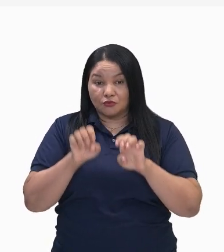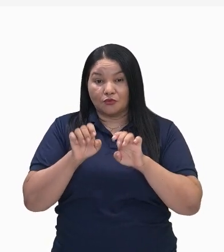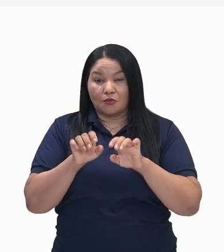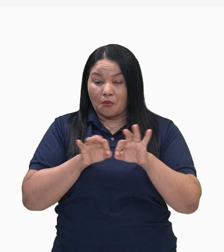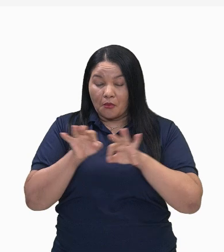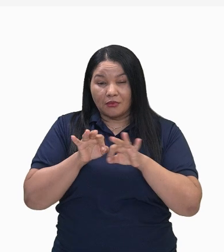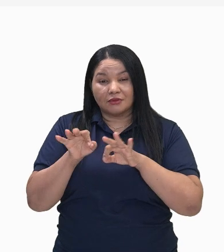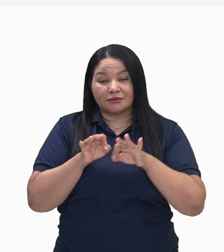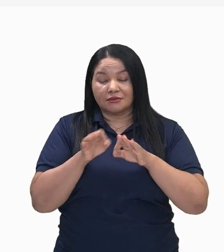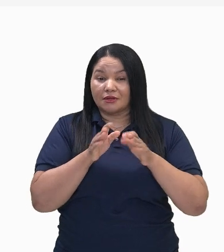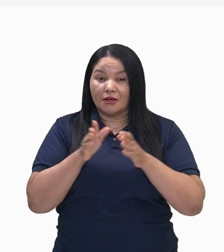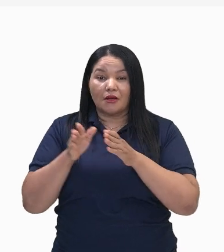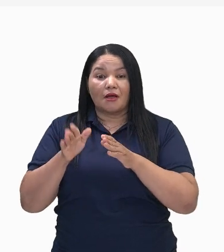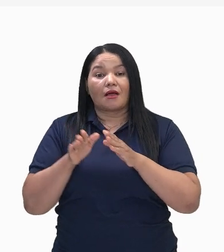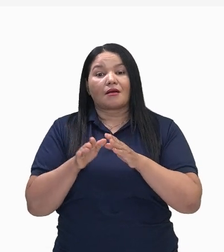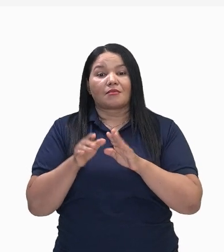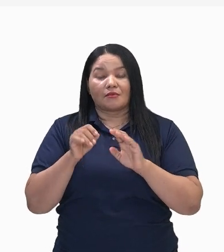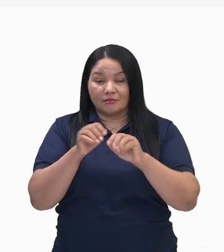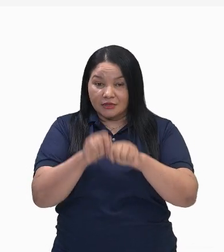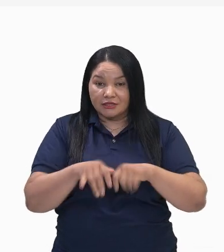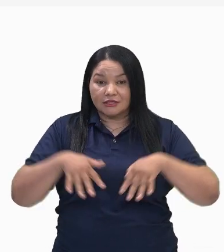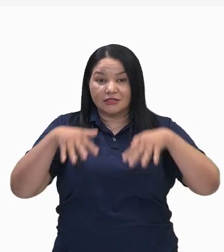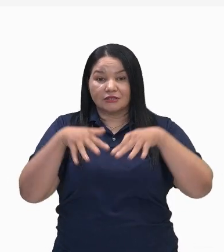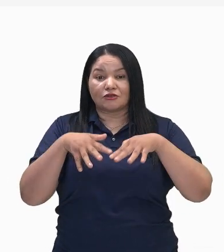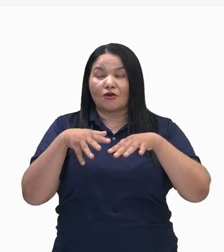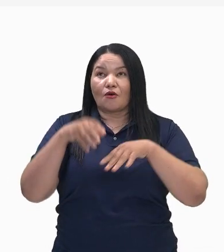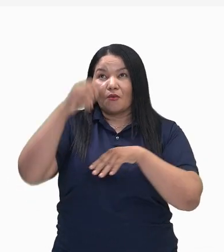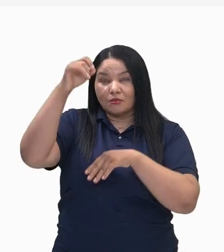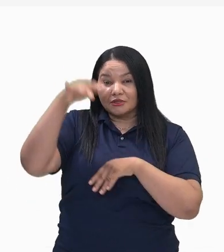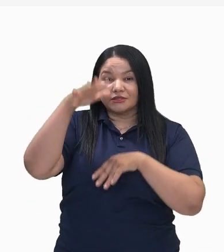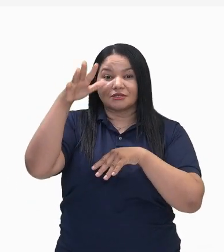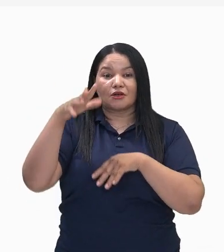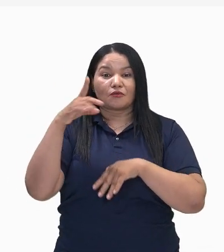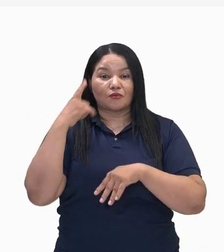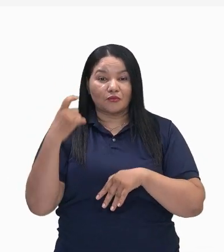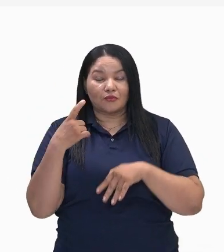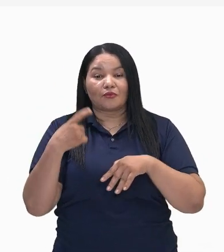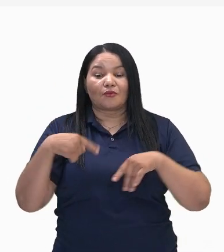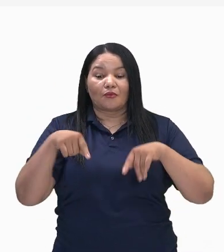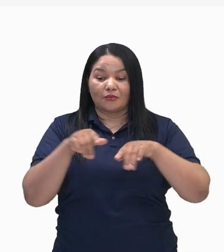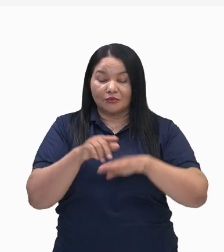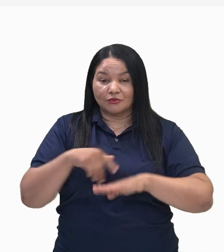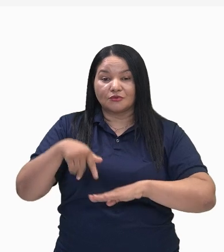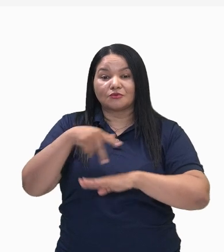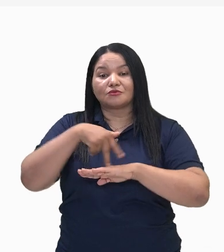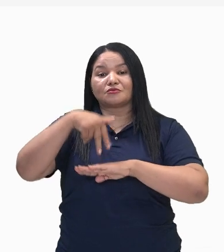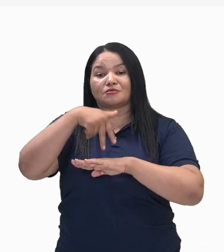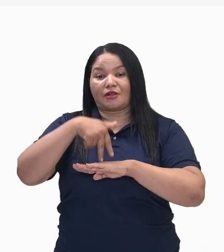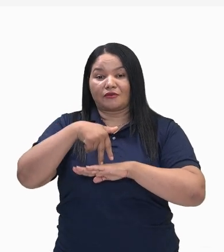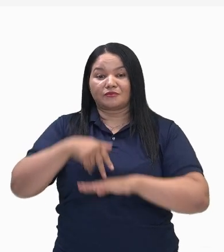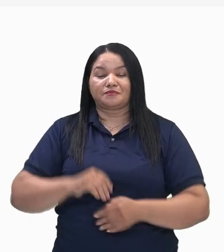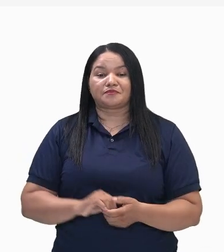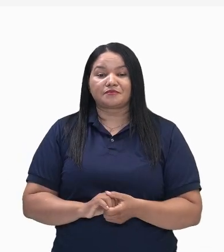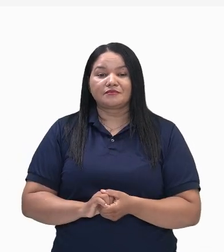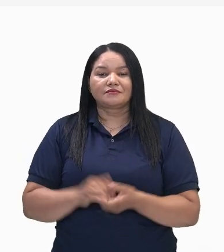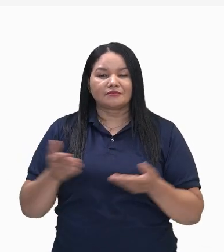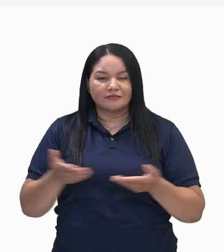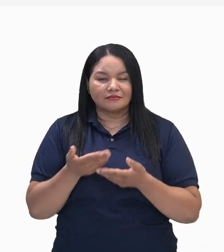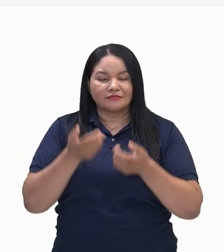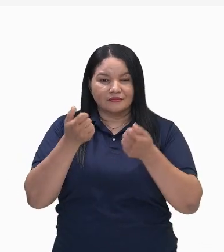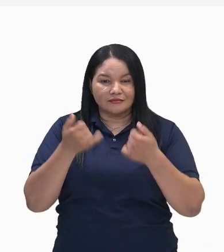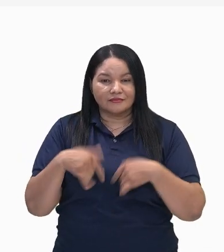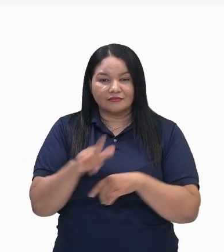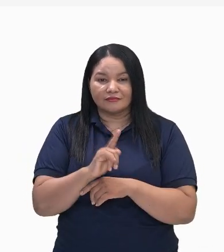para apresentação, incluindo iluminação, acústica e palco. Então, voltando, né, nós vamos falar